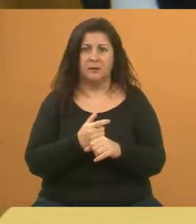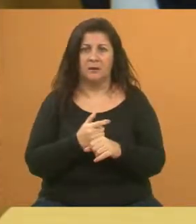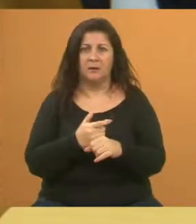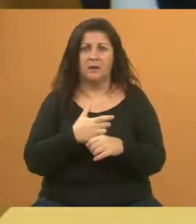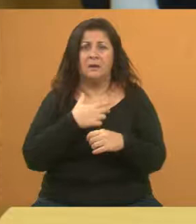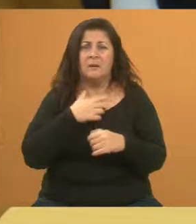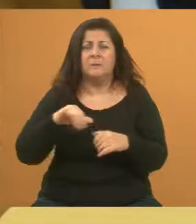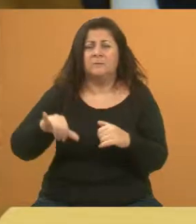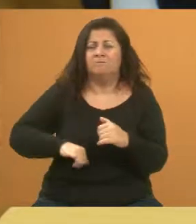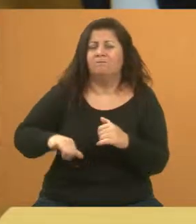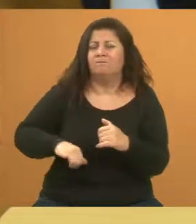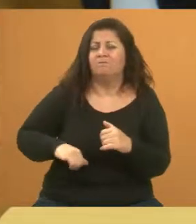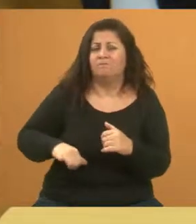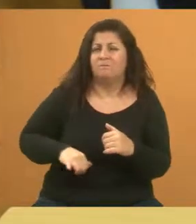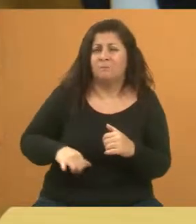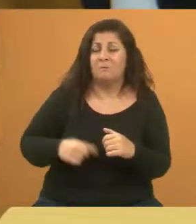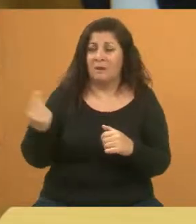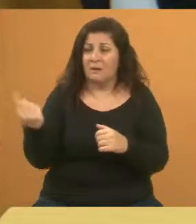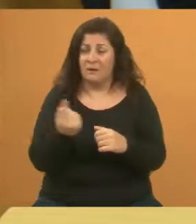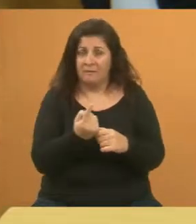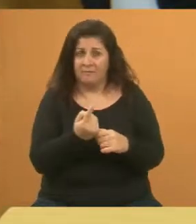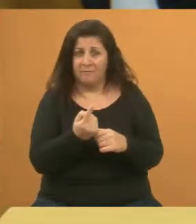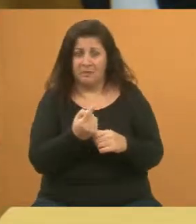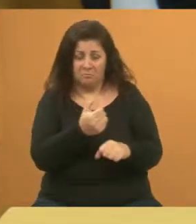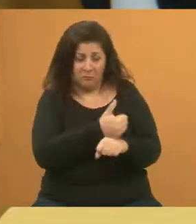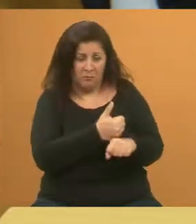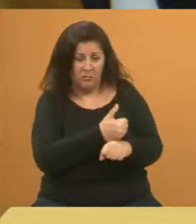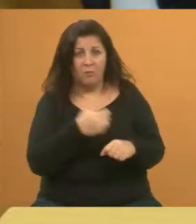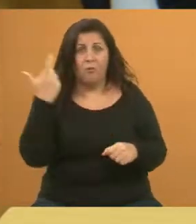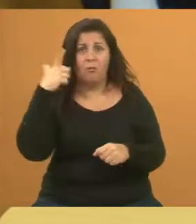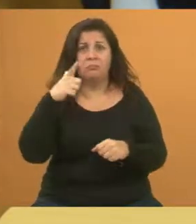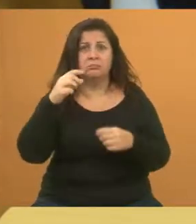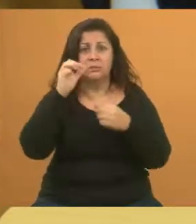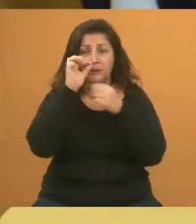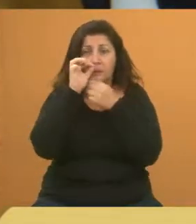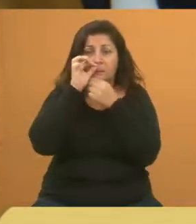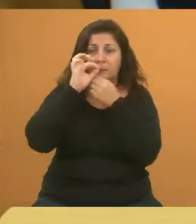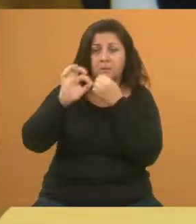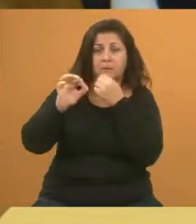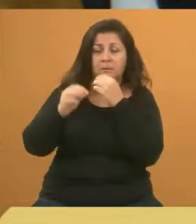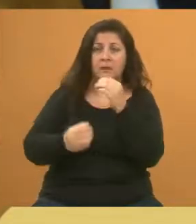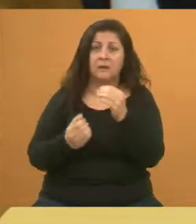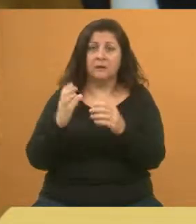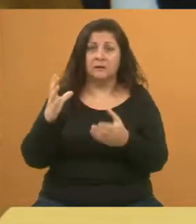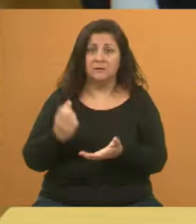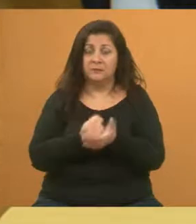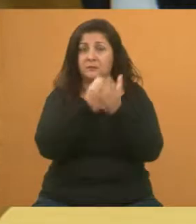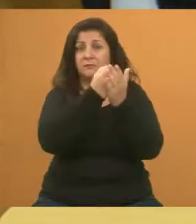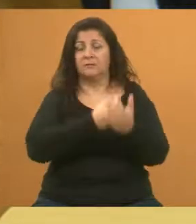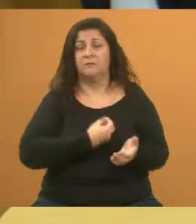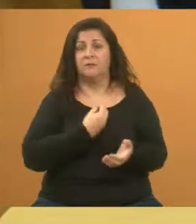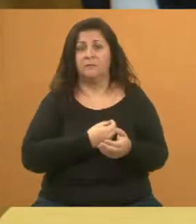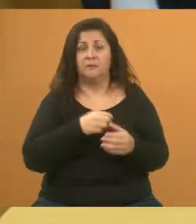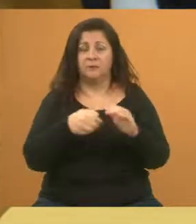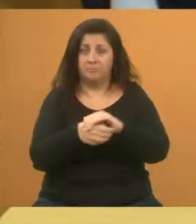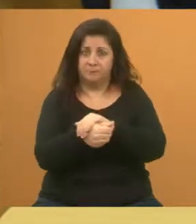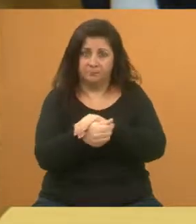que ambientalistas conseguem retirar um canudo preso na narina de uma tartaruga